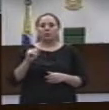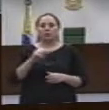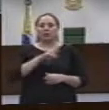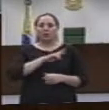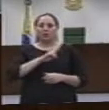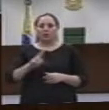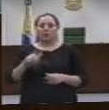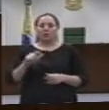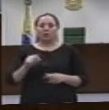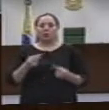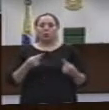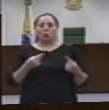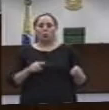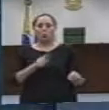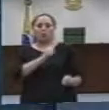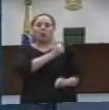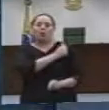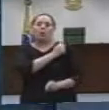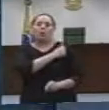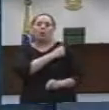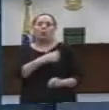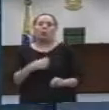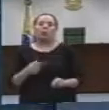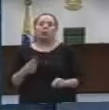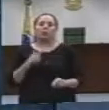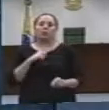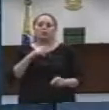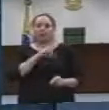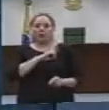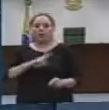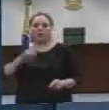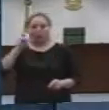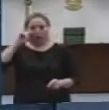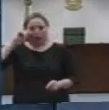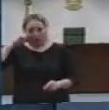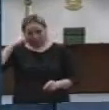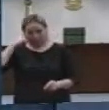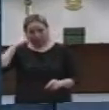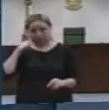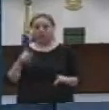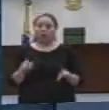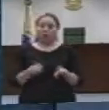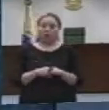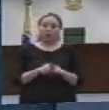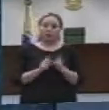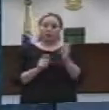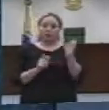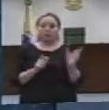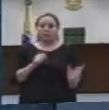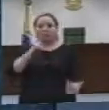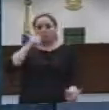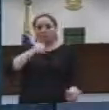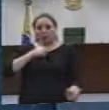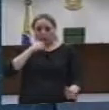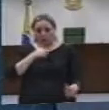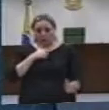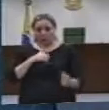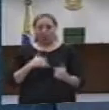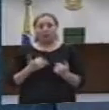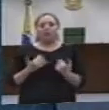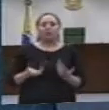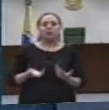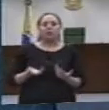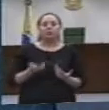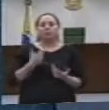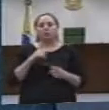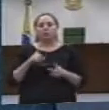contra alunos das religiões de matriz africana em Montes Claros também relação às mulheres né e diminuindo o